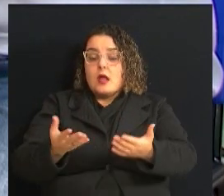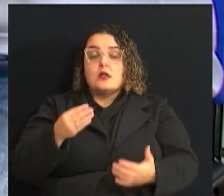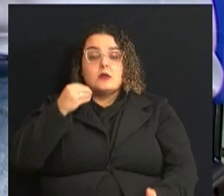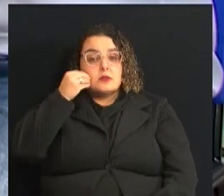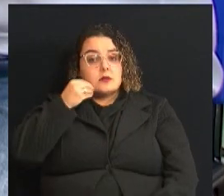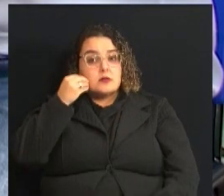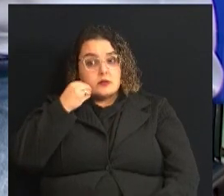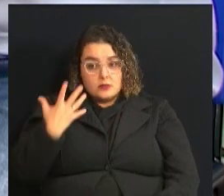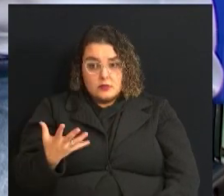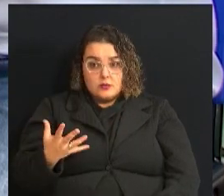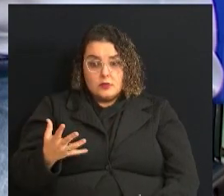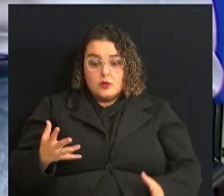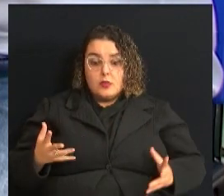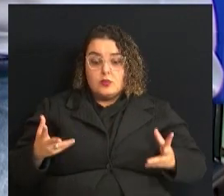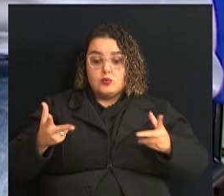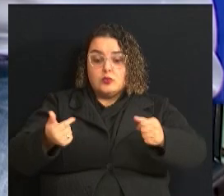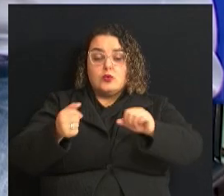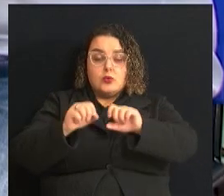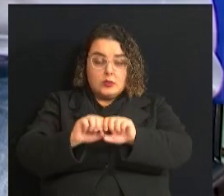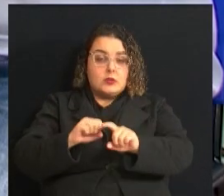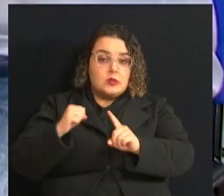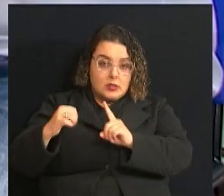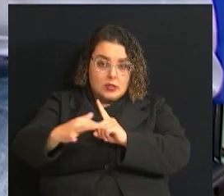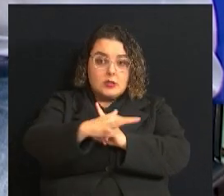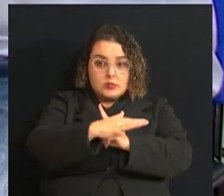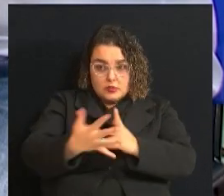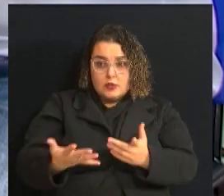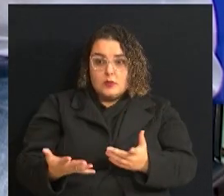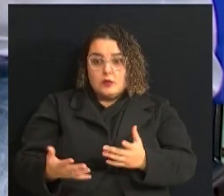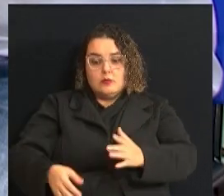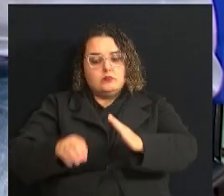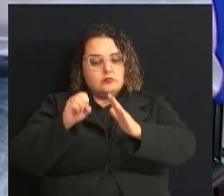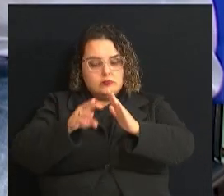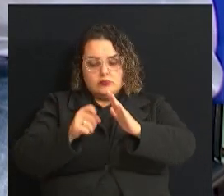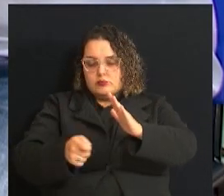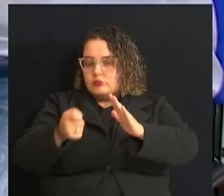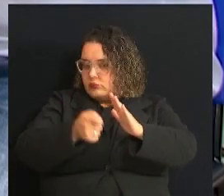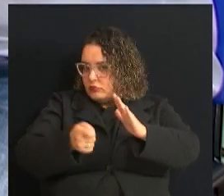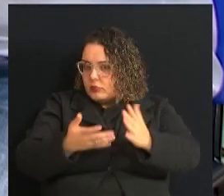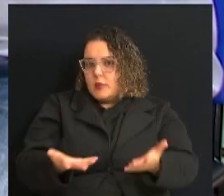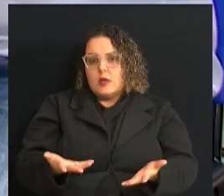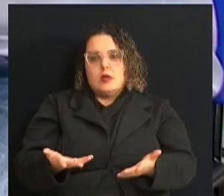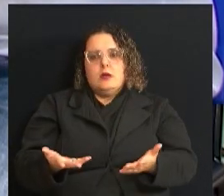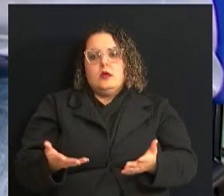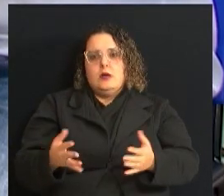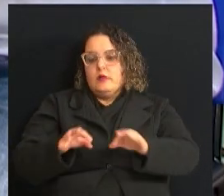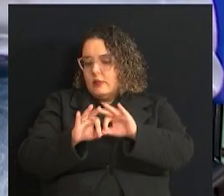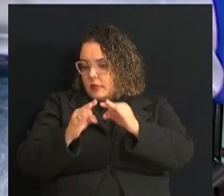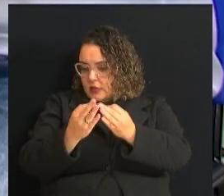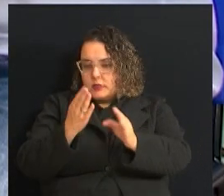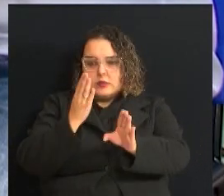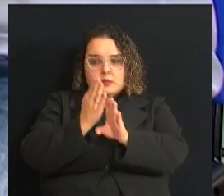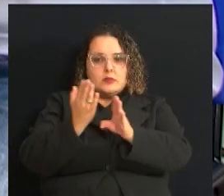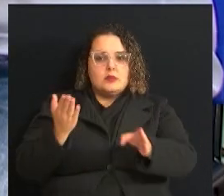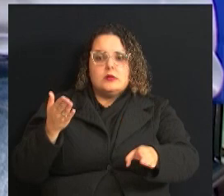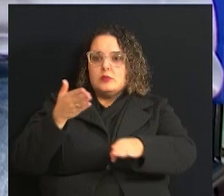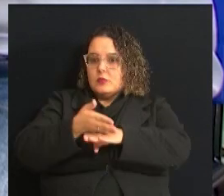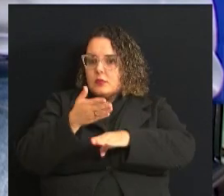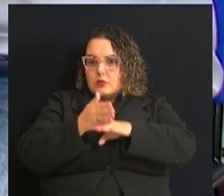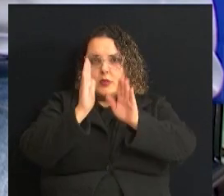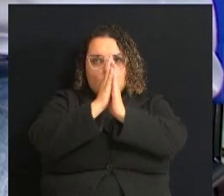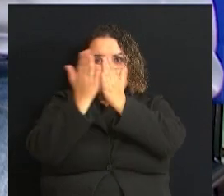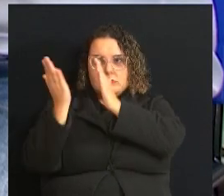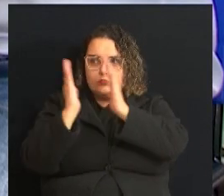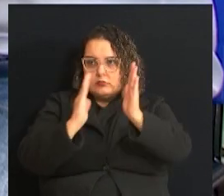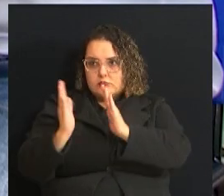no coletivo, né? Então, associações de homeschoolers, famílias que se encontram e que frequentam a biblioteca municipal,